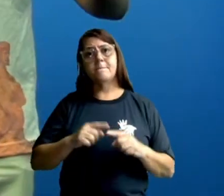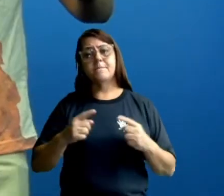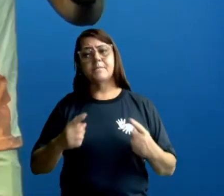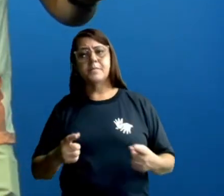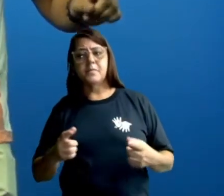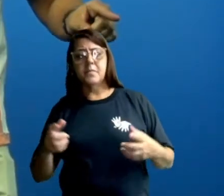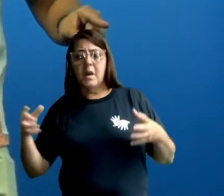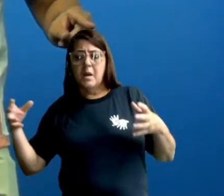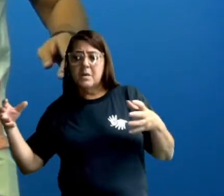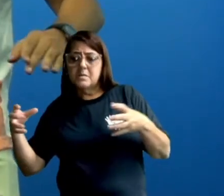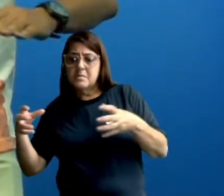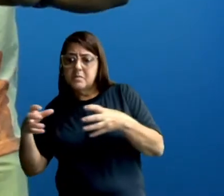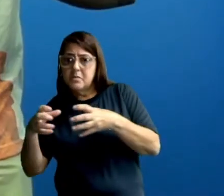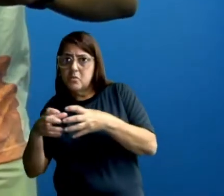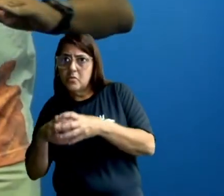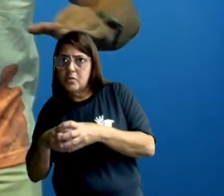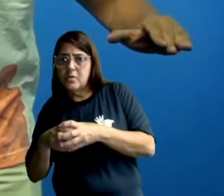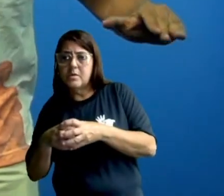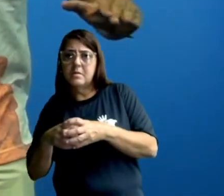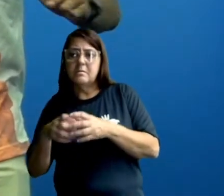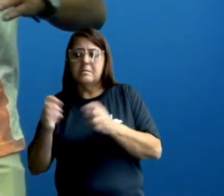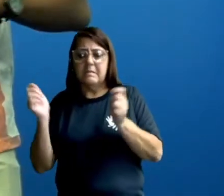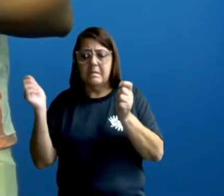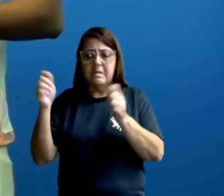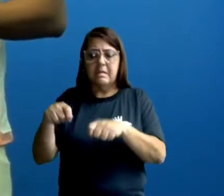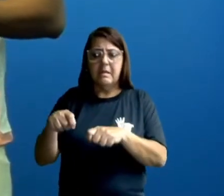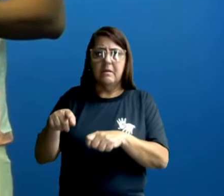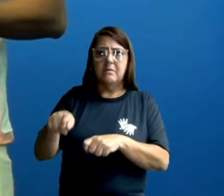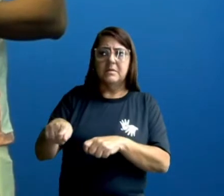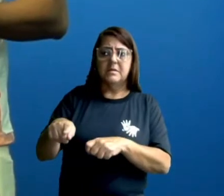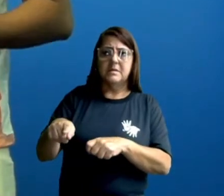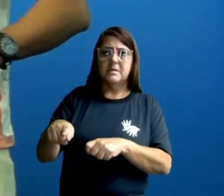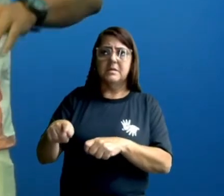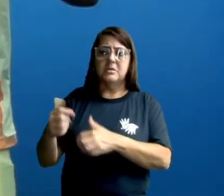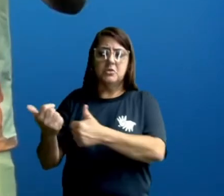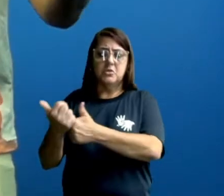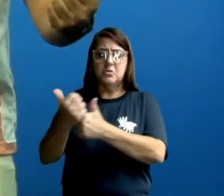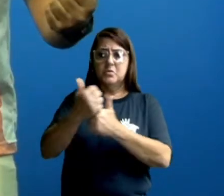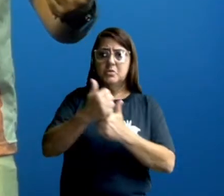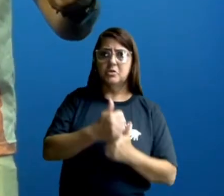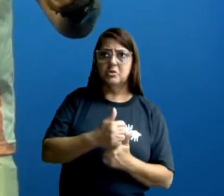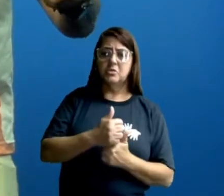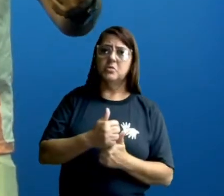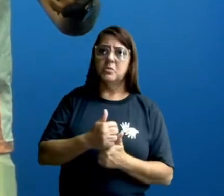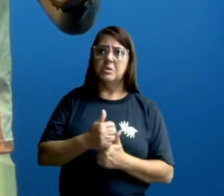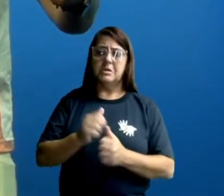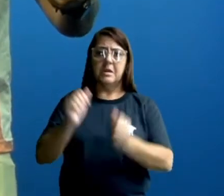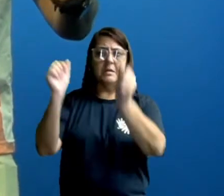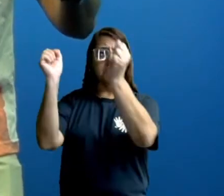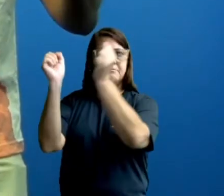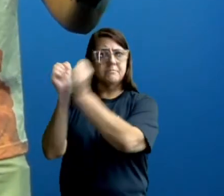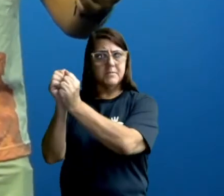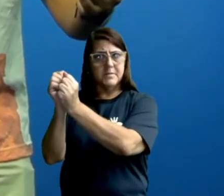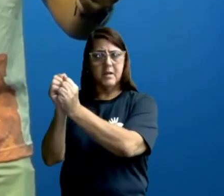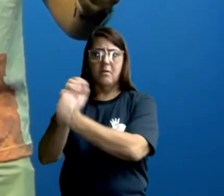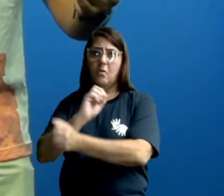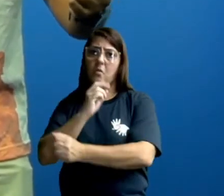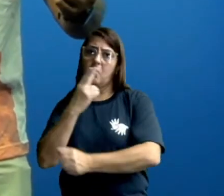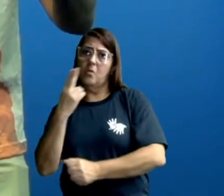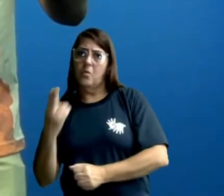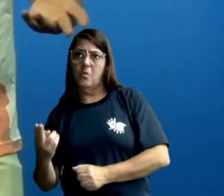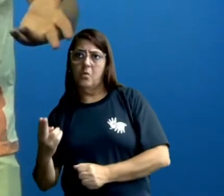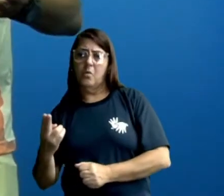as minorias étnicas deveriam ser submetidas ou à escravidão ou